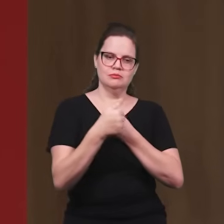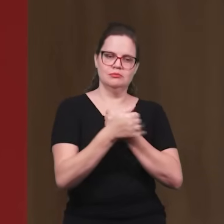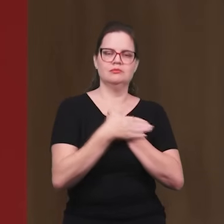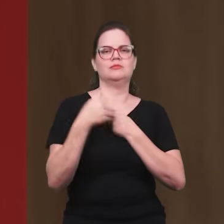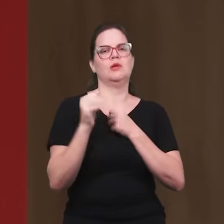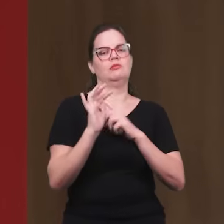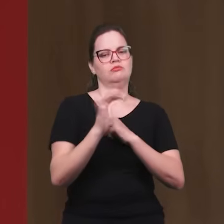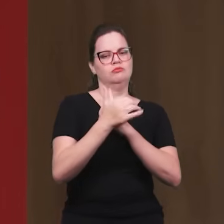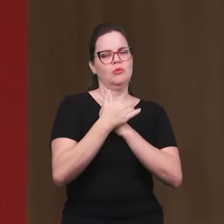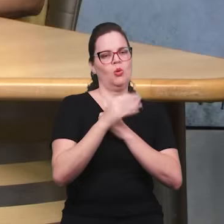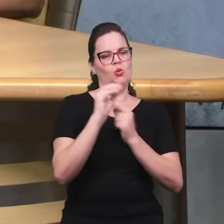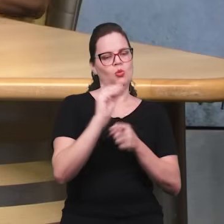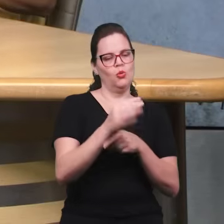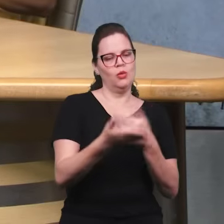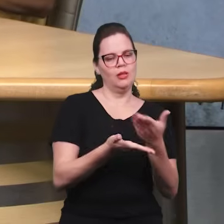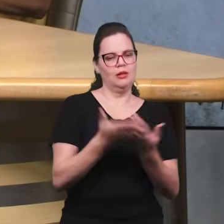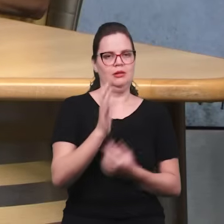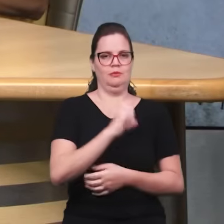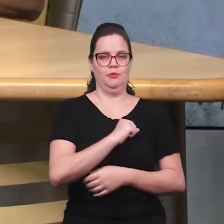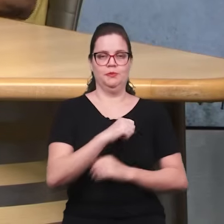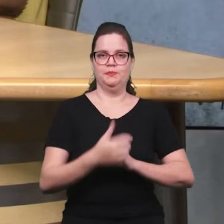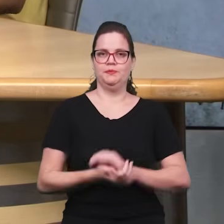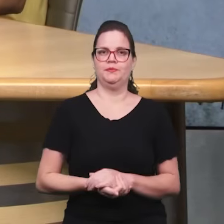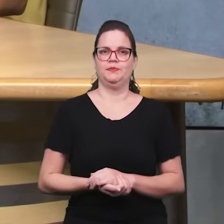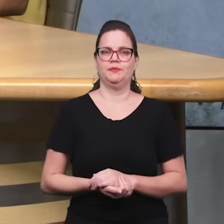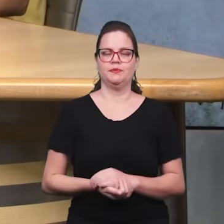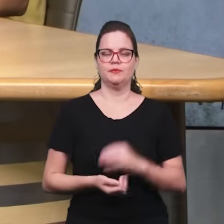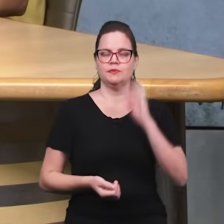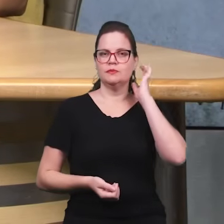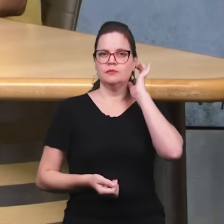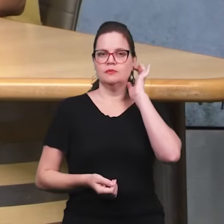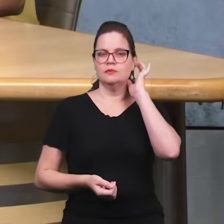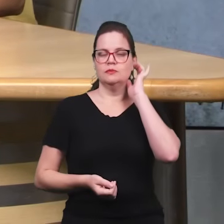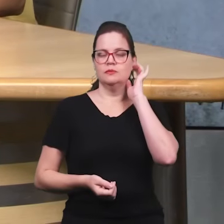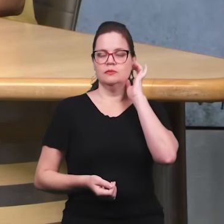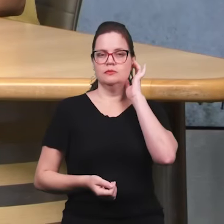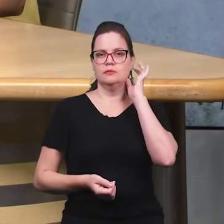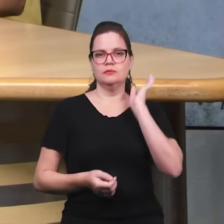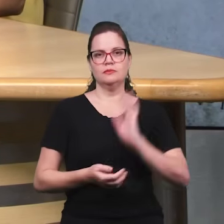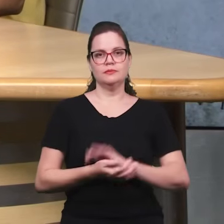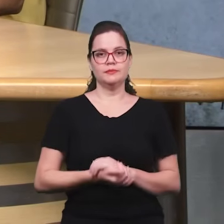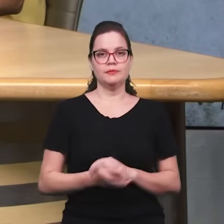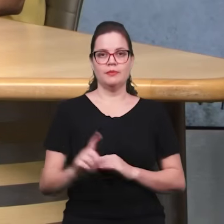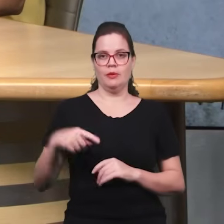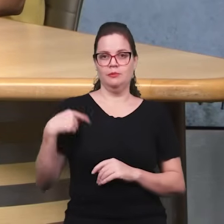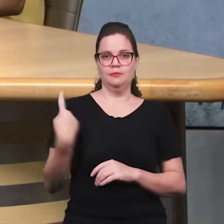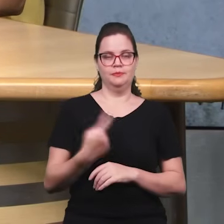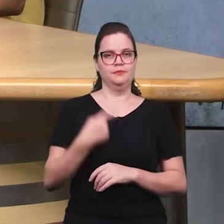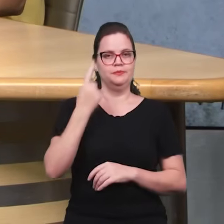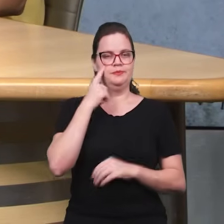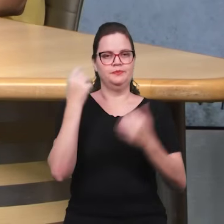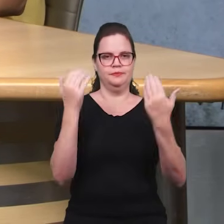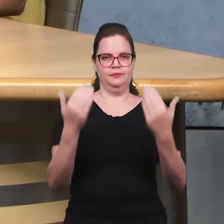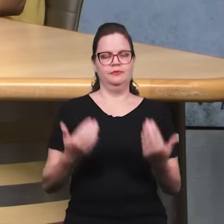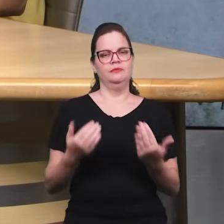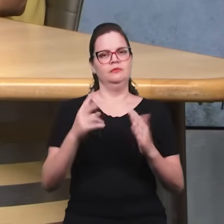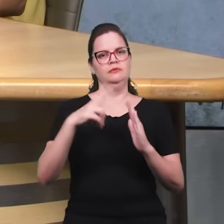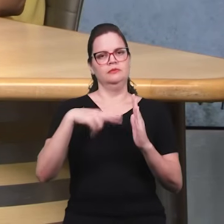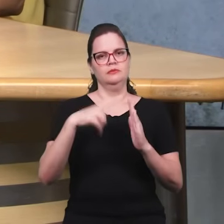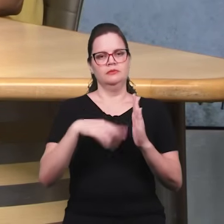amor. André e Eveline, quando nós analisamos a palavra do Senhor, a palavra lá em